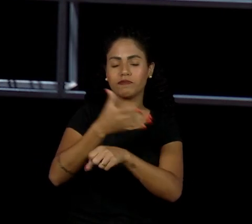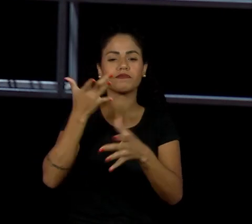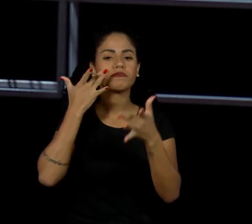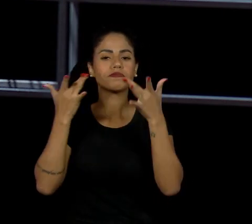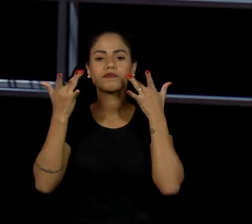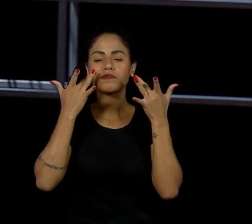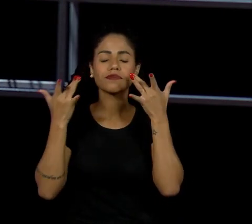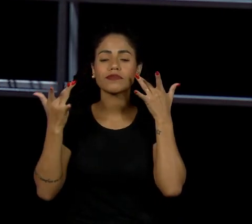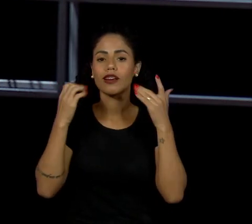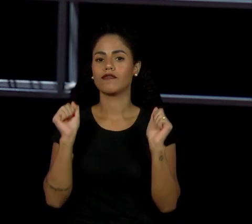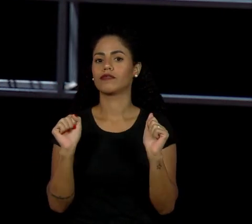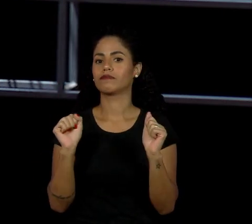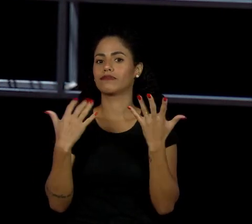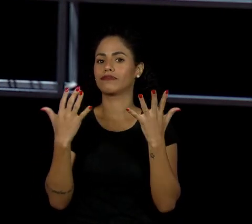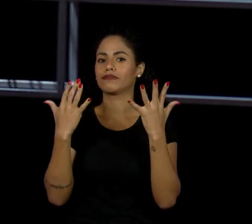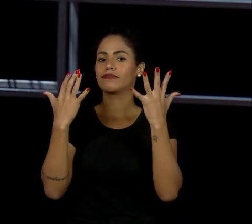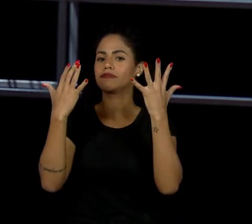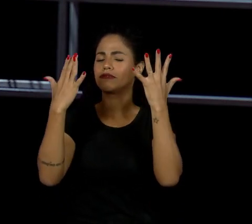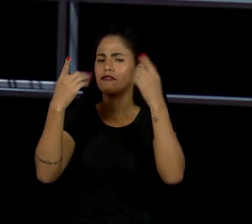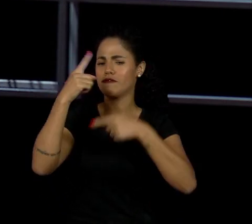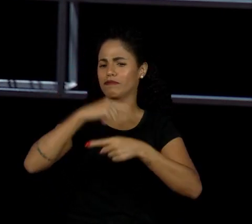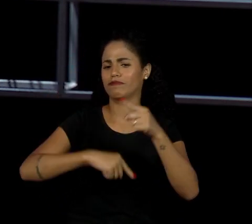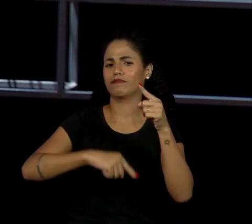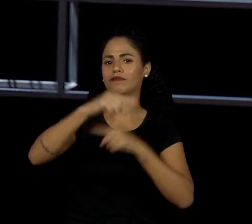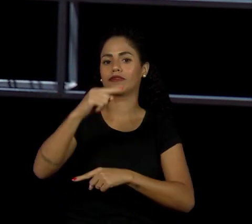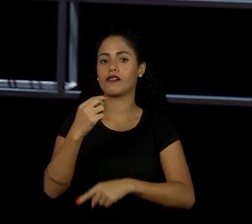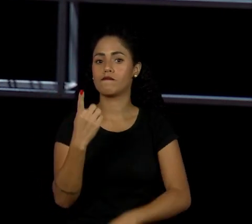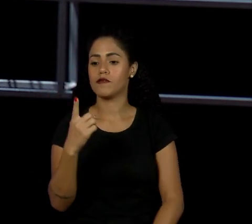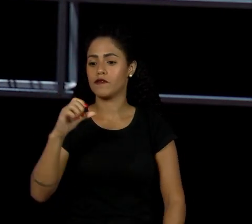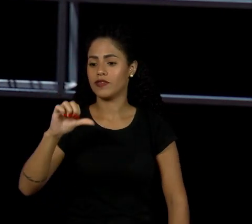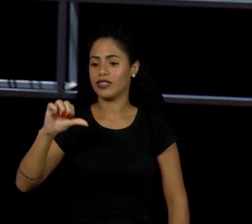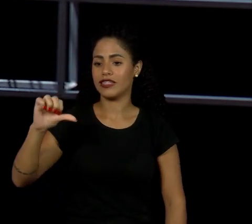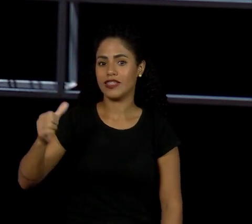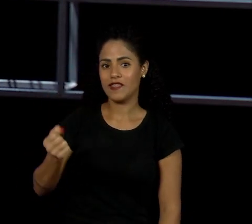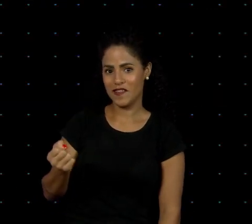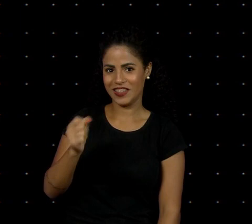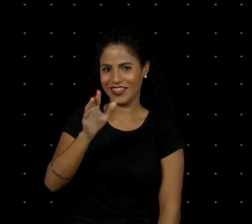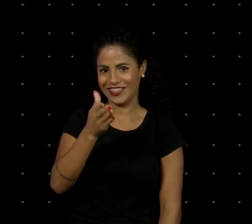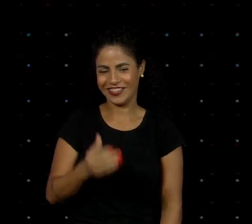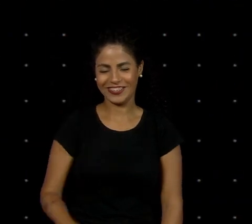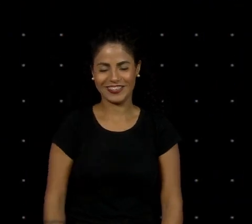foi num espetáculo de enorme sucesso em 1968. Olha só.